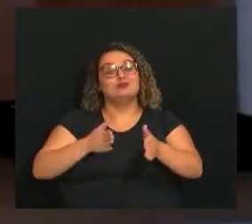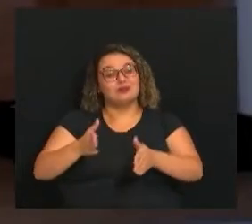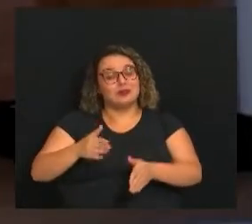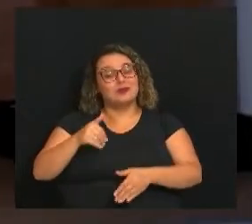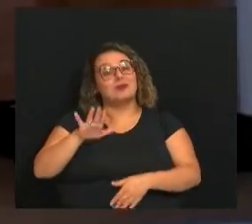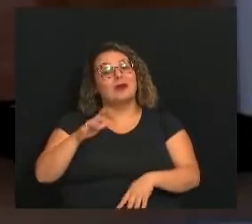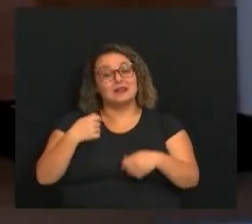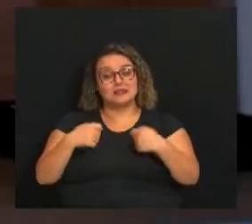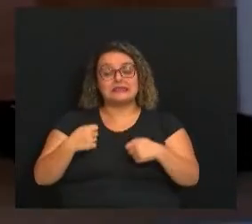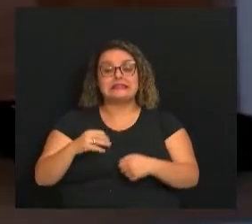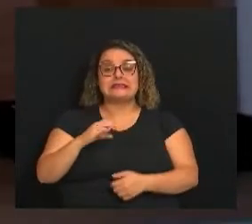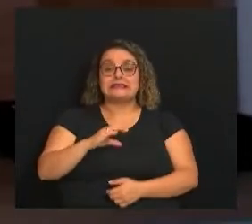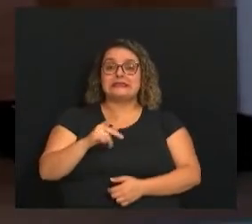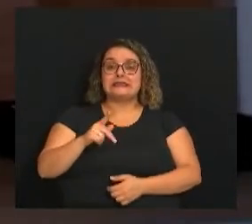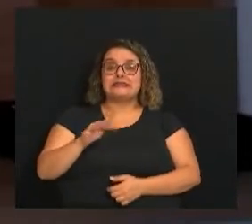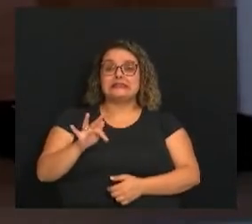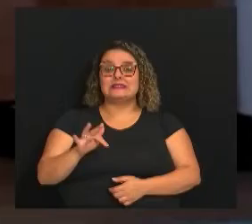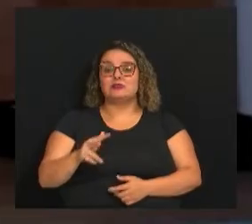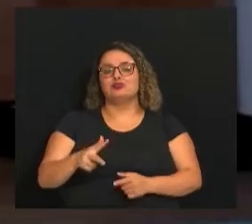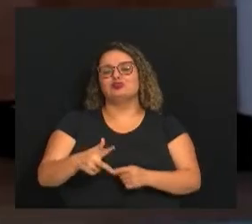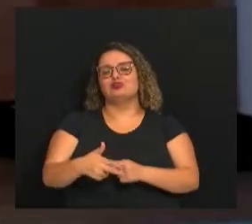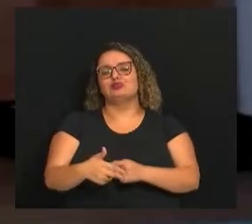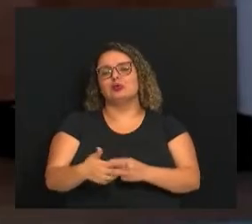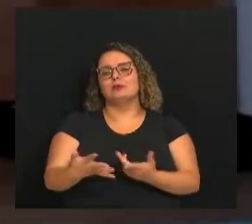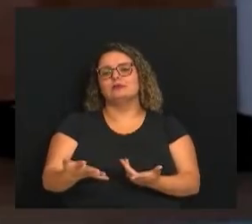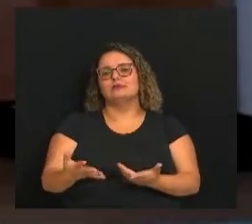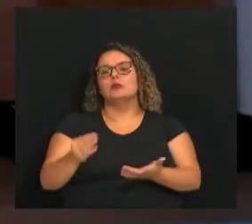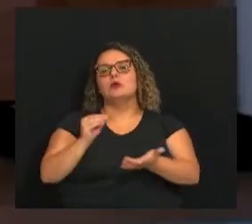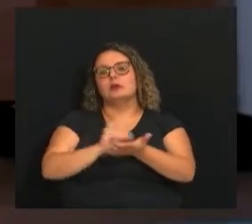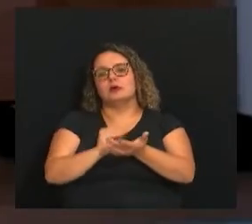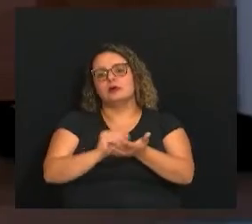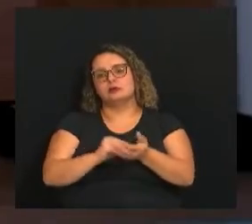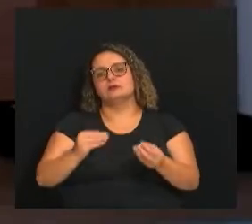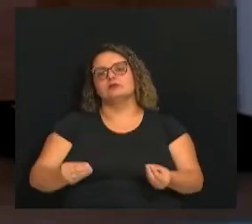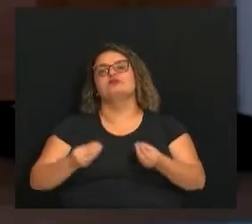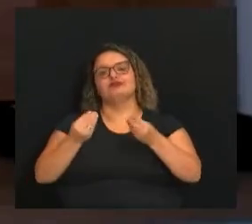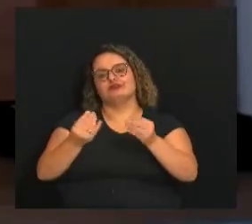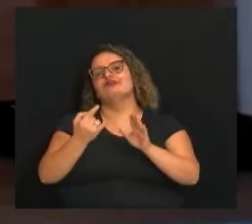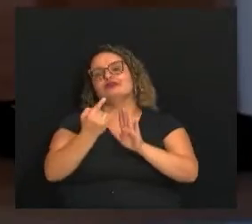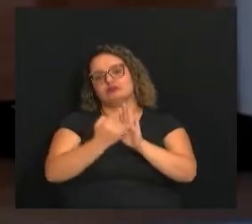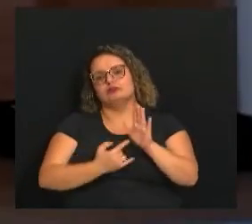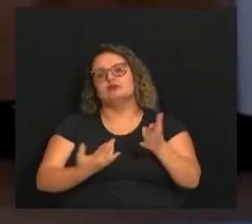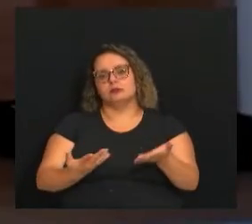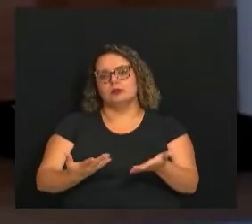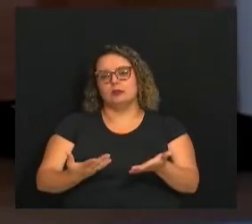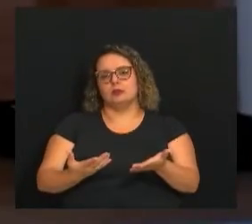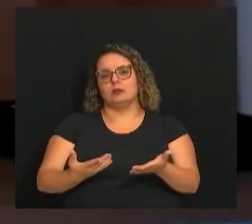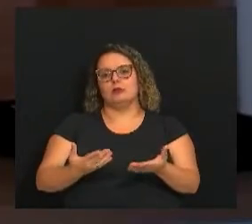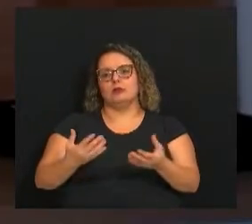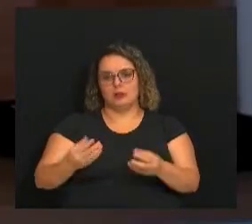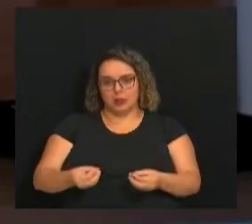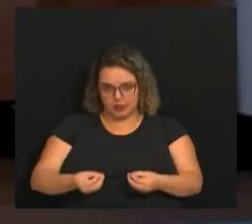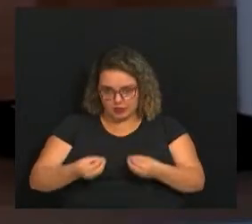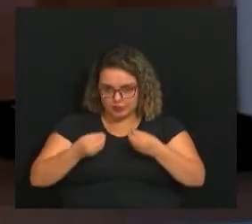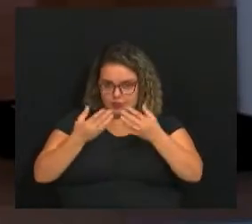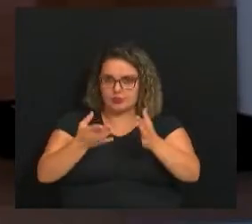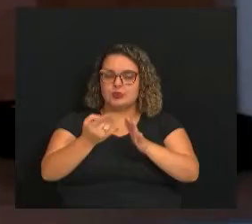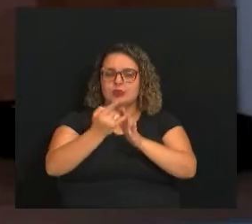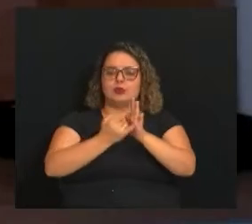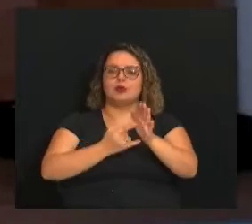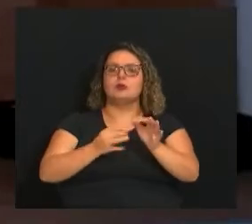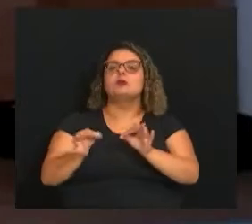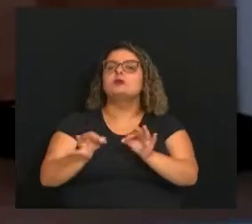que o CPF dela está bloqueado por falta de entrega de declaração. Então a multa, daí a gente entrega a declaração, regulariza